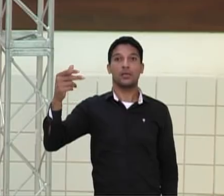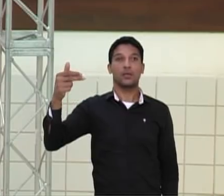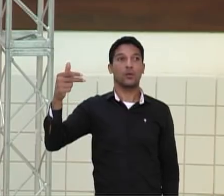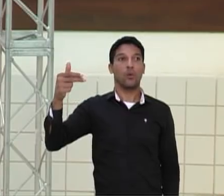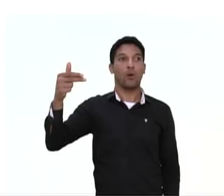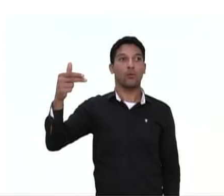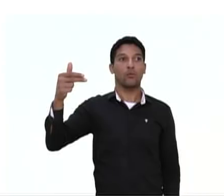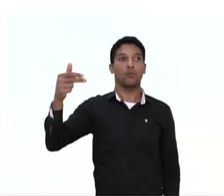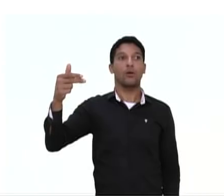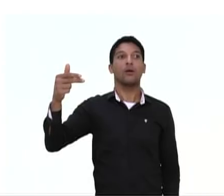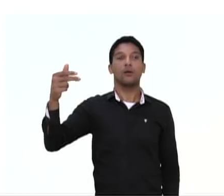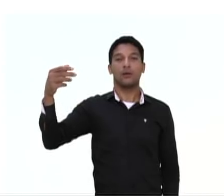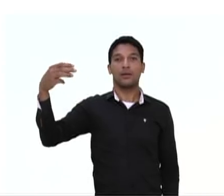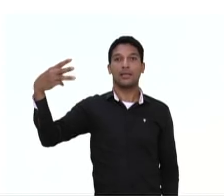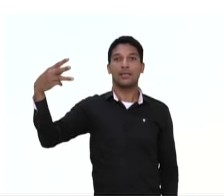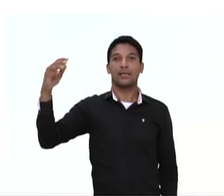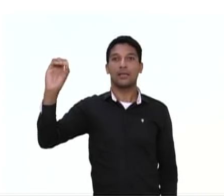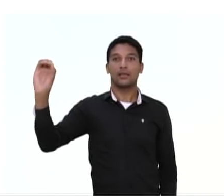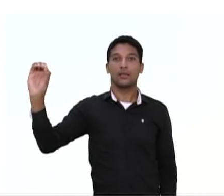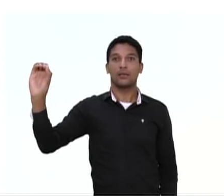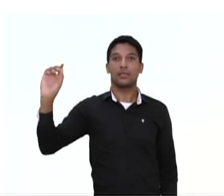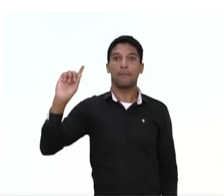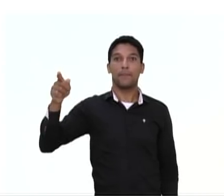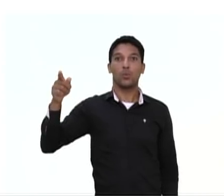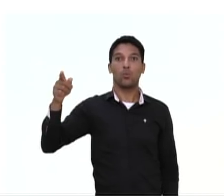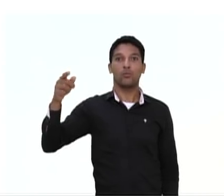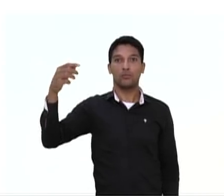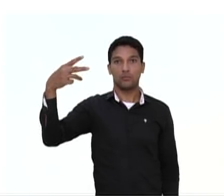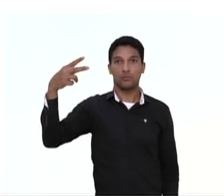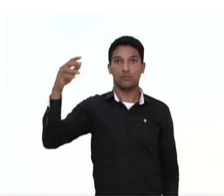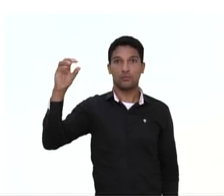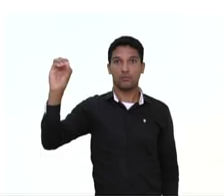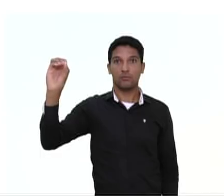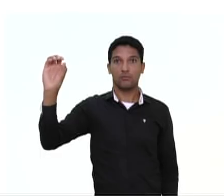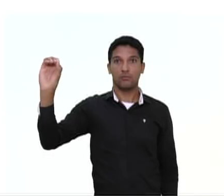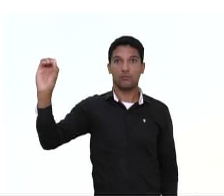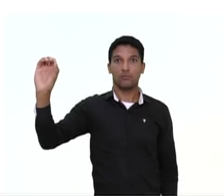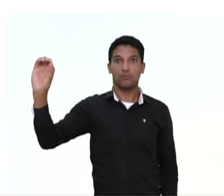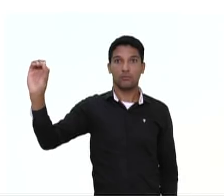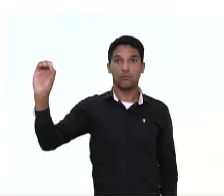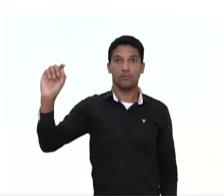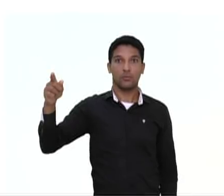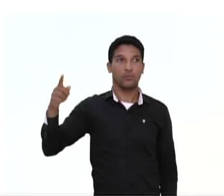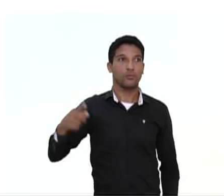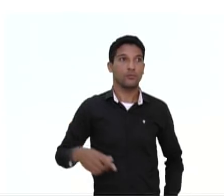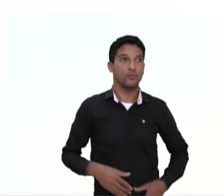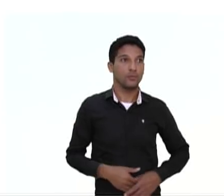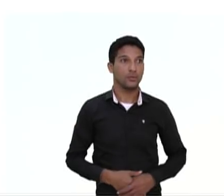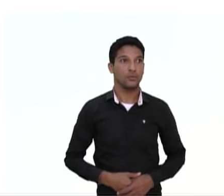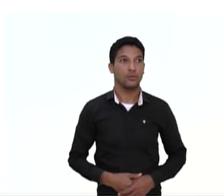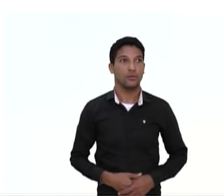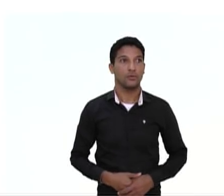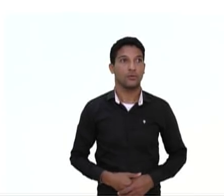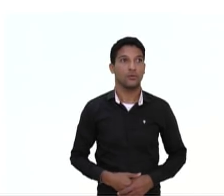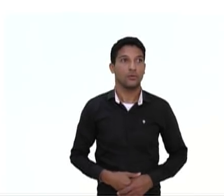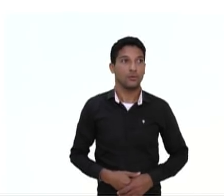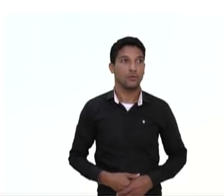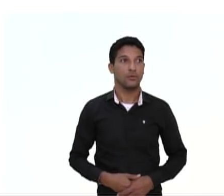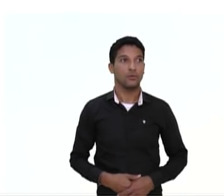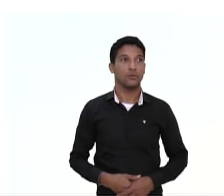3 mil ii o x vértice e vai ser